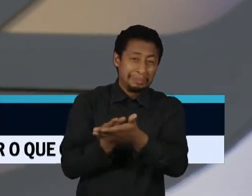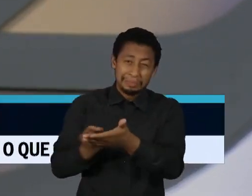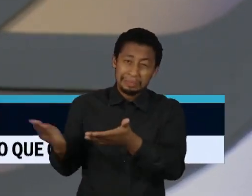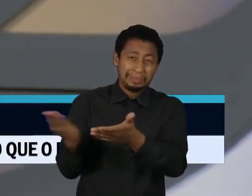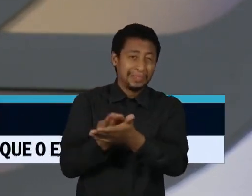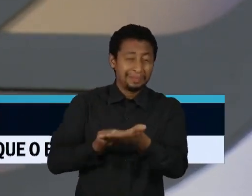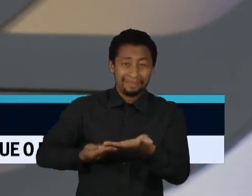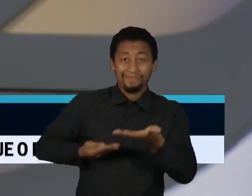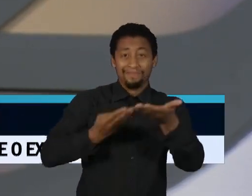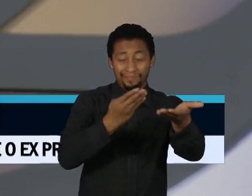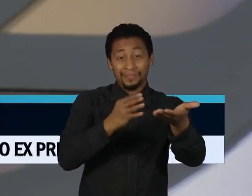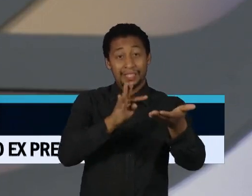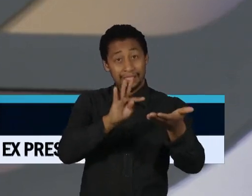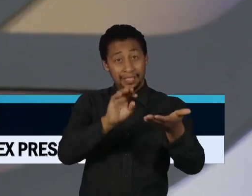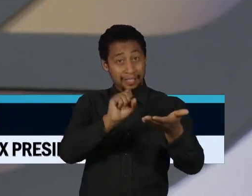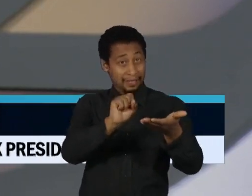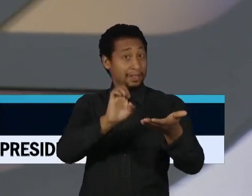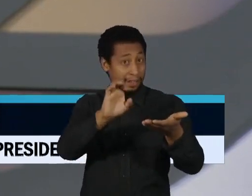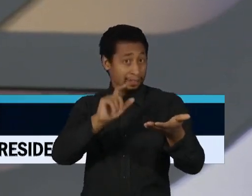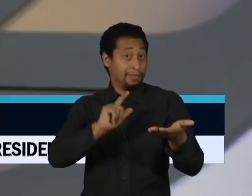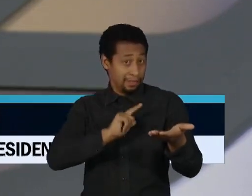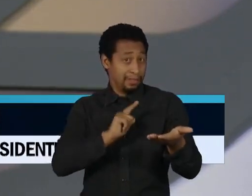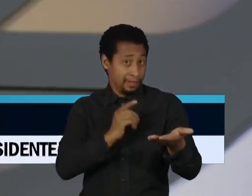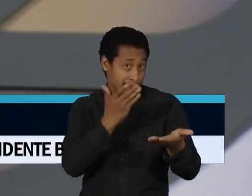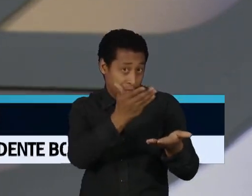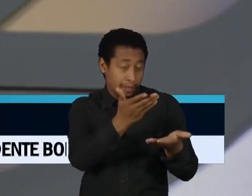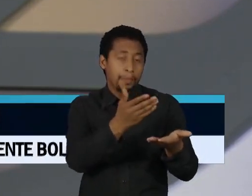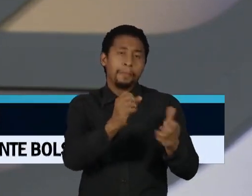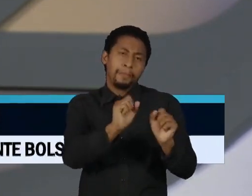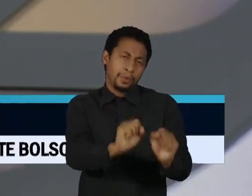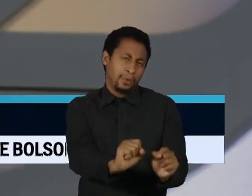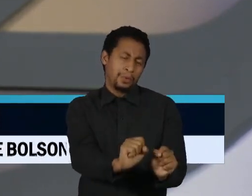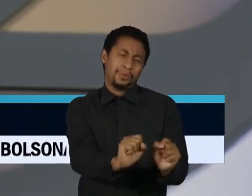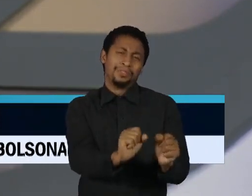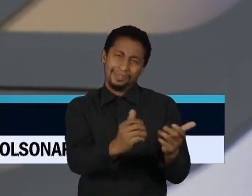Superior Eleitoral que tem uma grande chance, sim, de